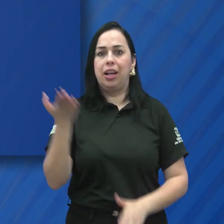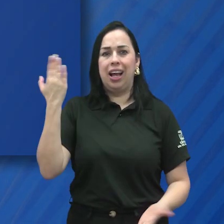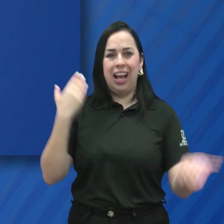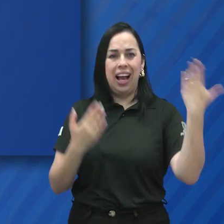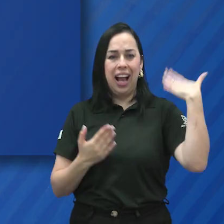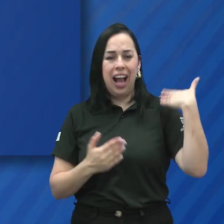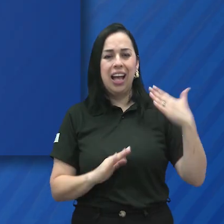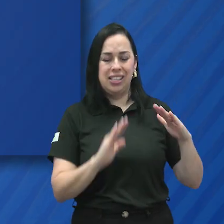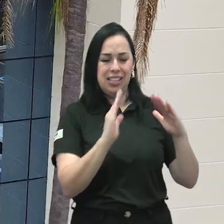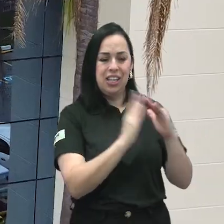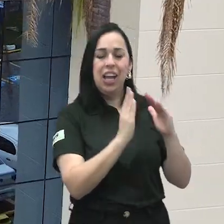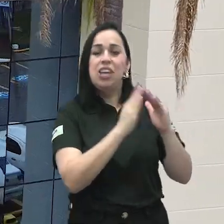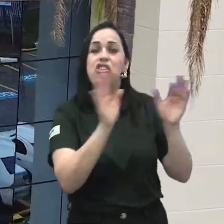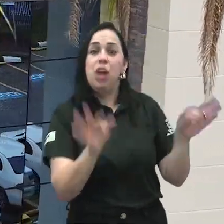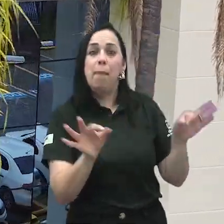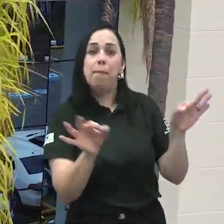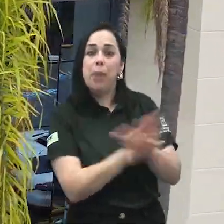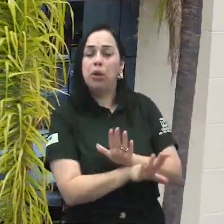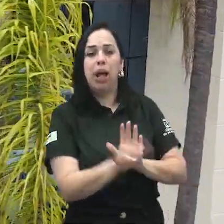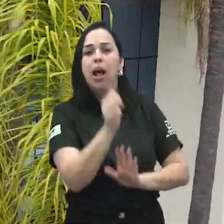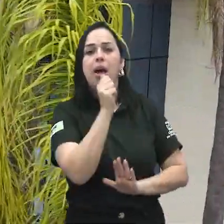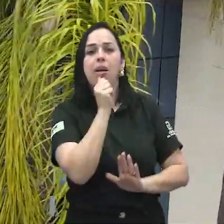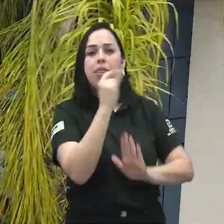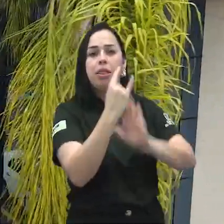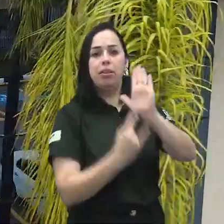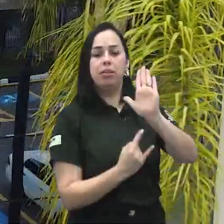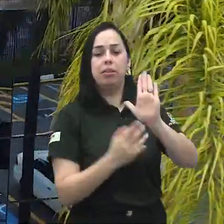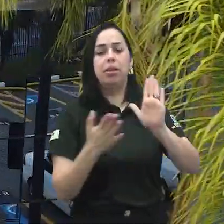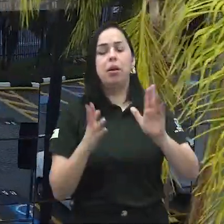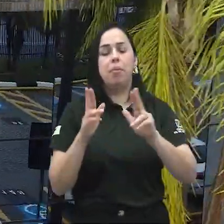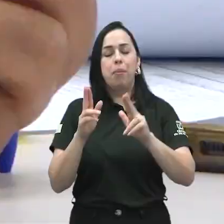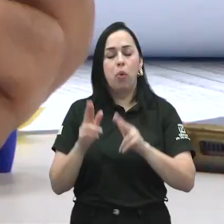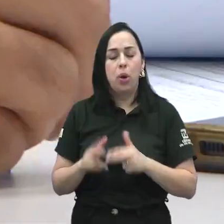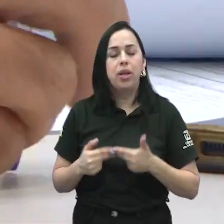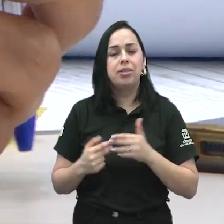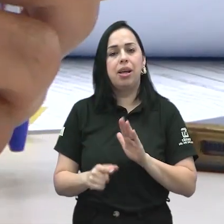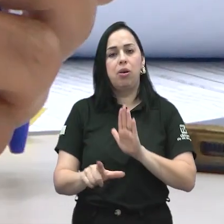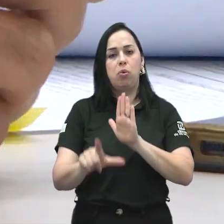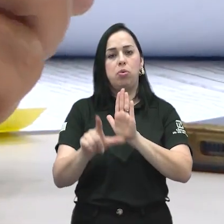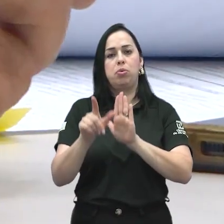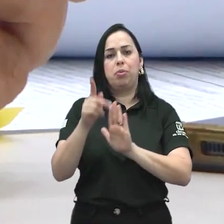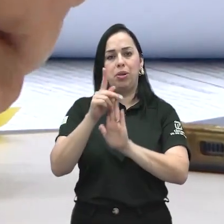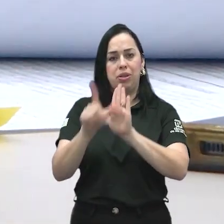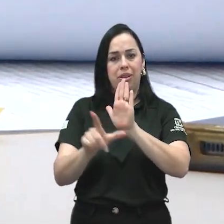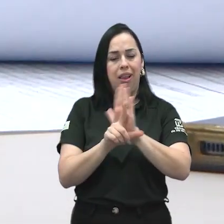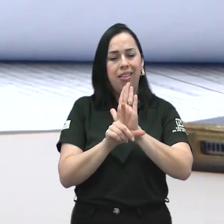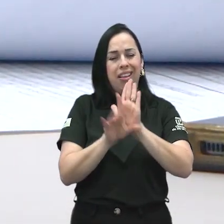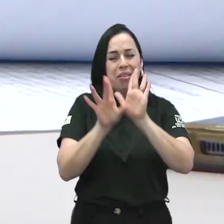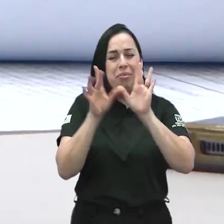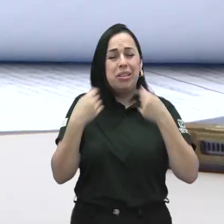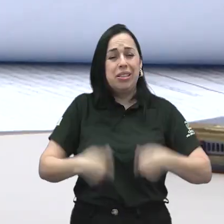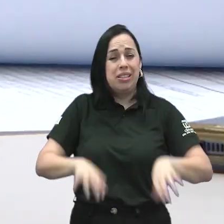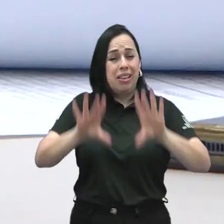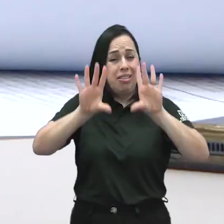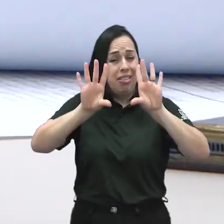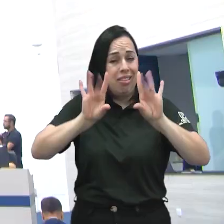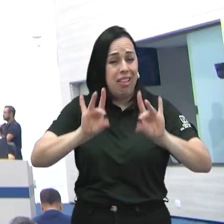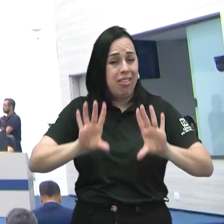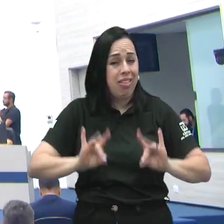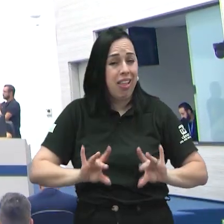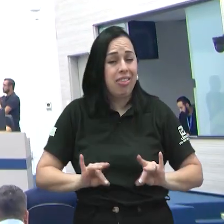já existentes. Por serem propostas complexas, a análise na Câmara é